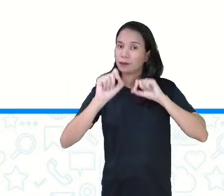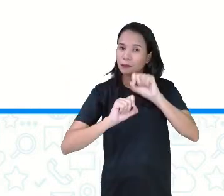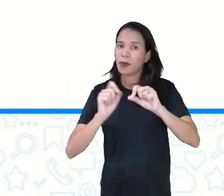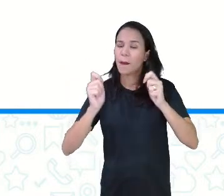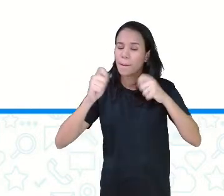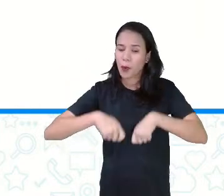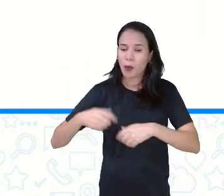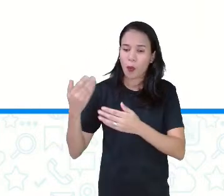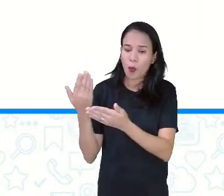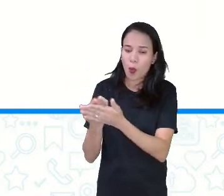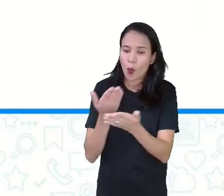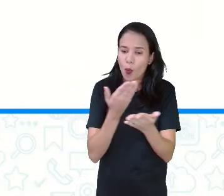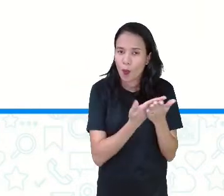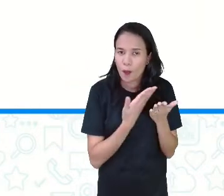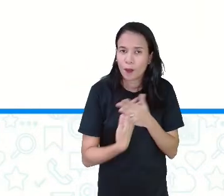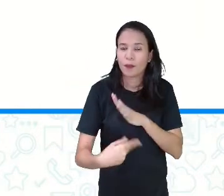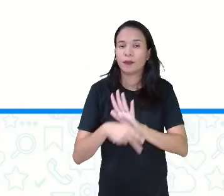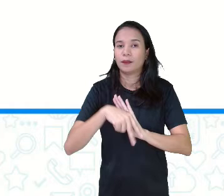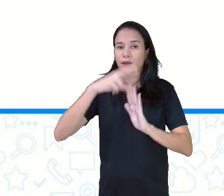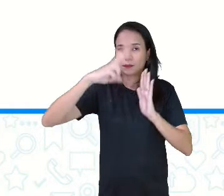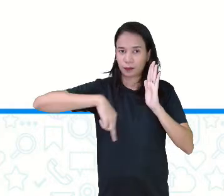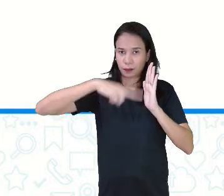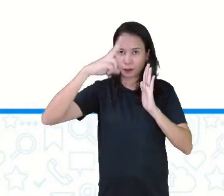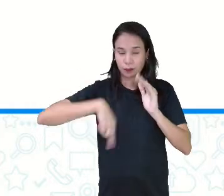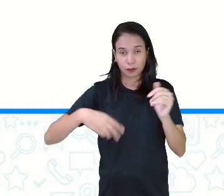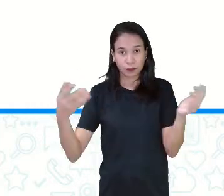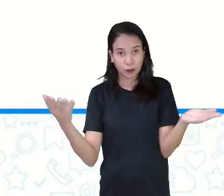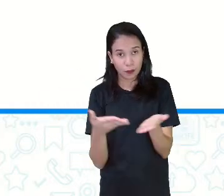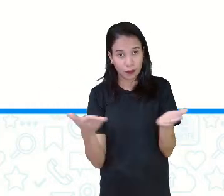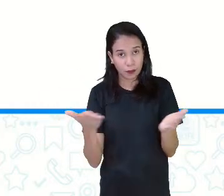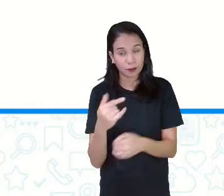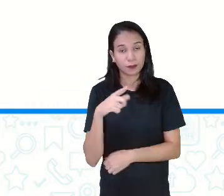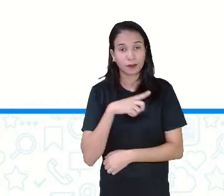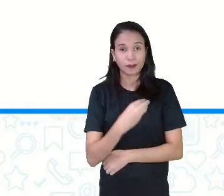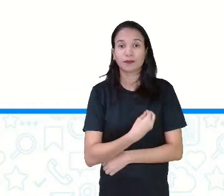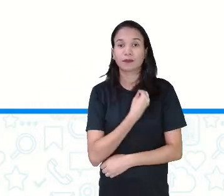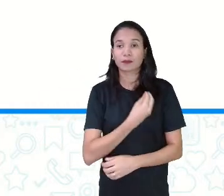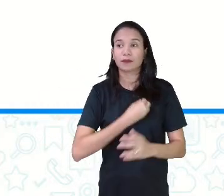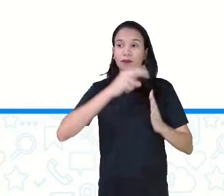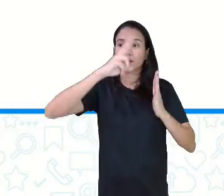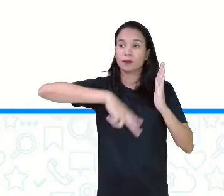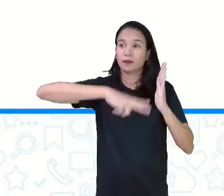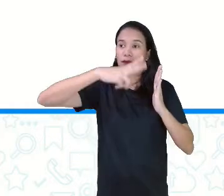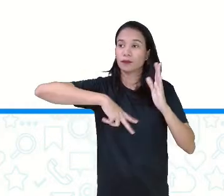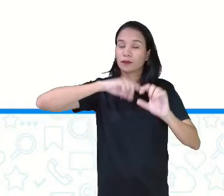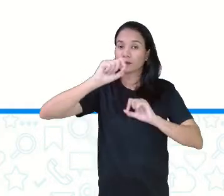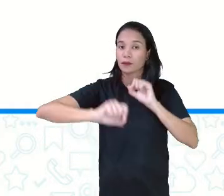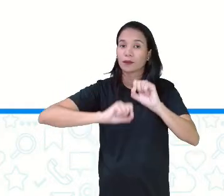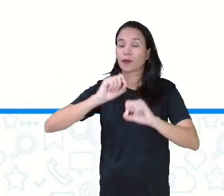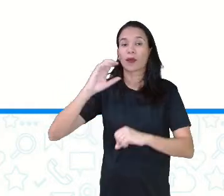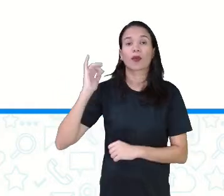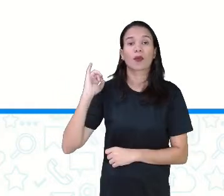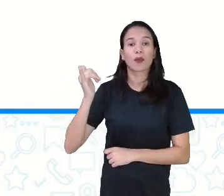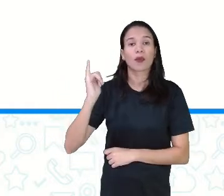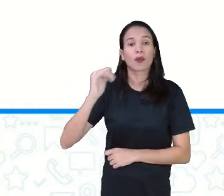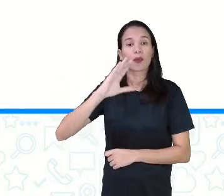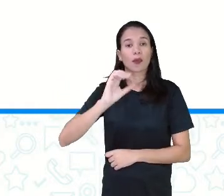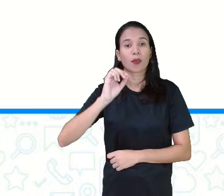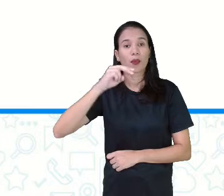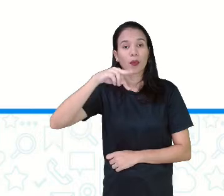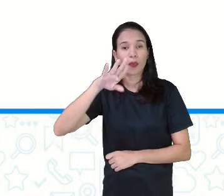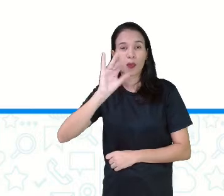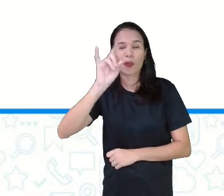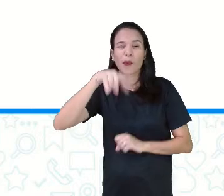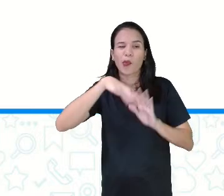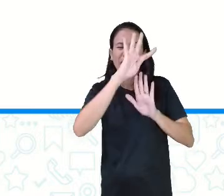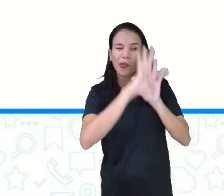vai trabalhar essa leitura. Hoje eu vou trazer a leitura de um conto, tá certo? É um conto